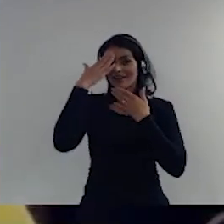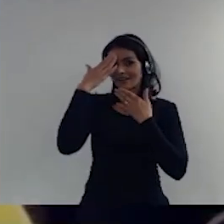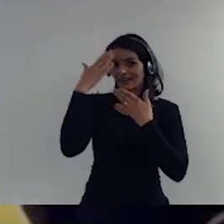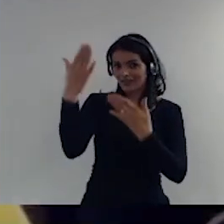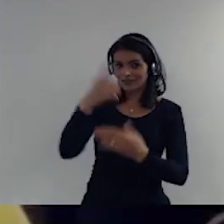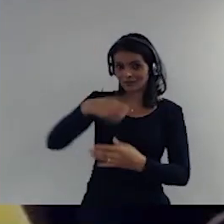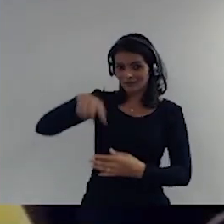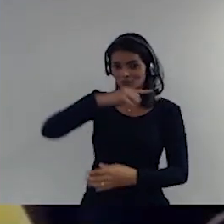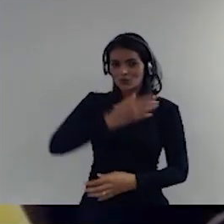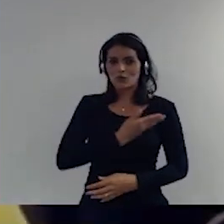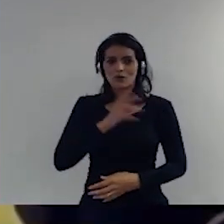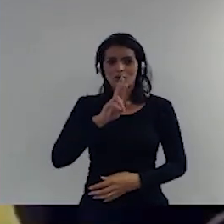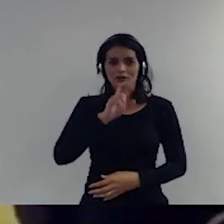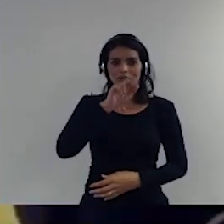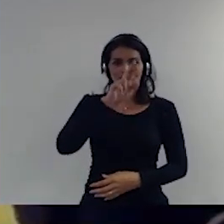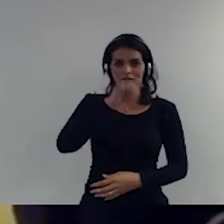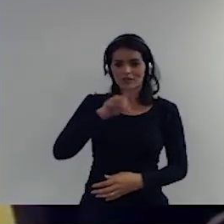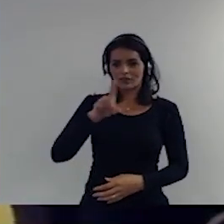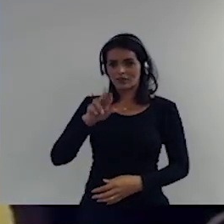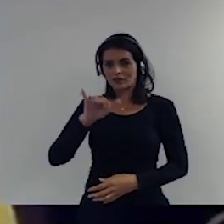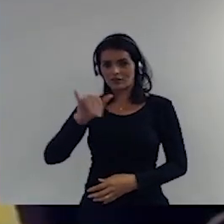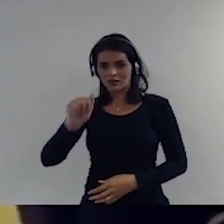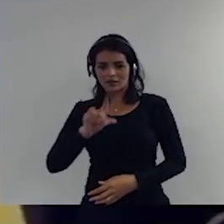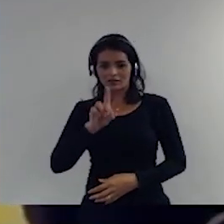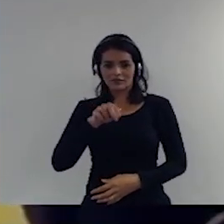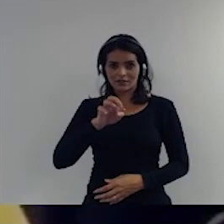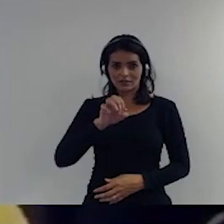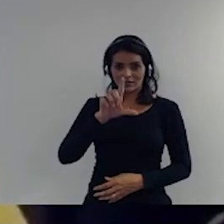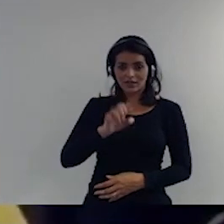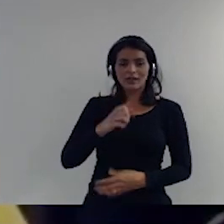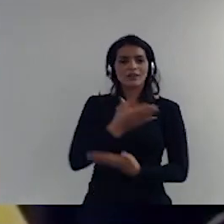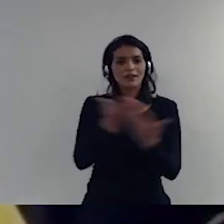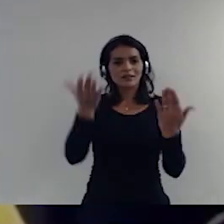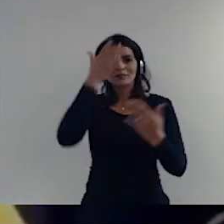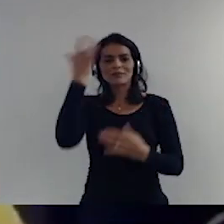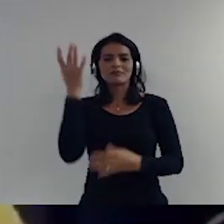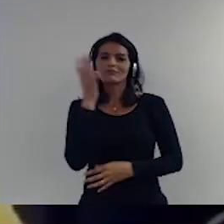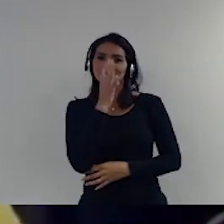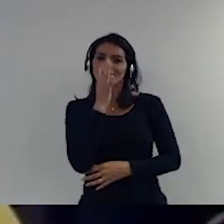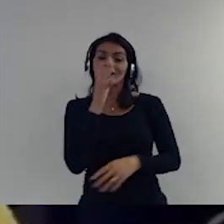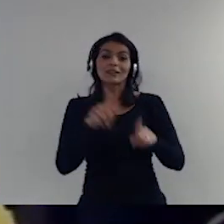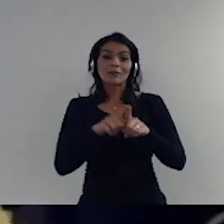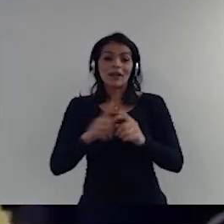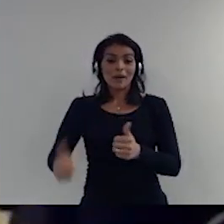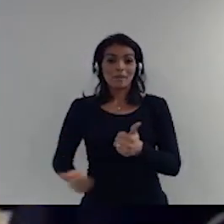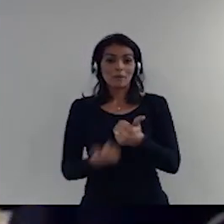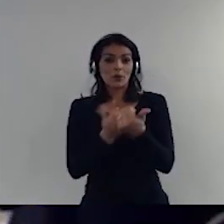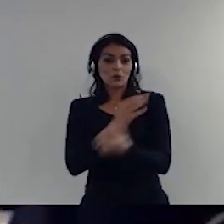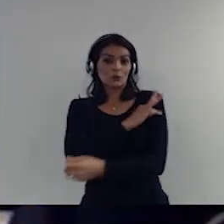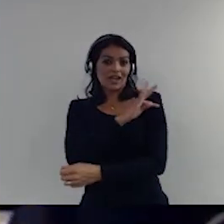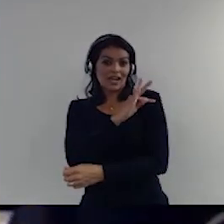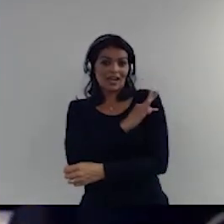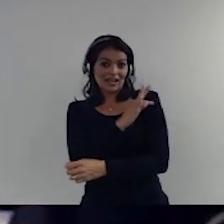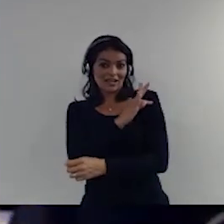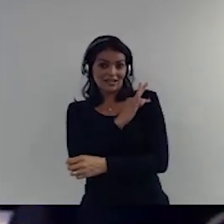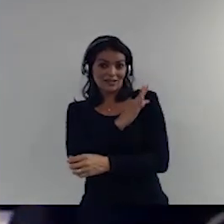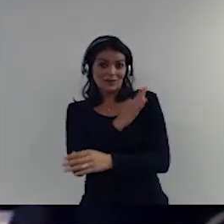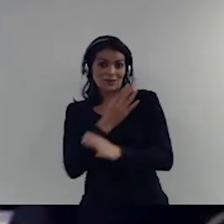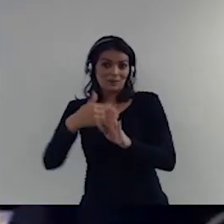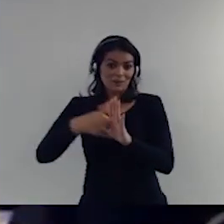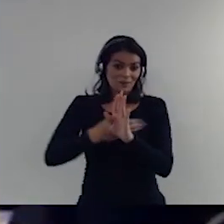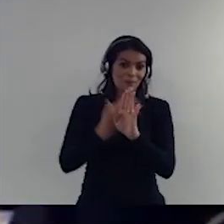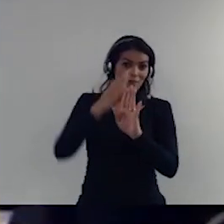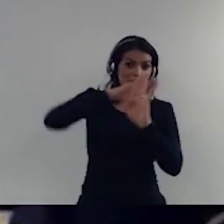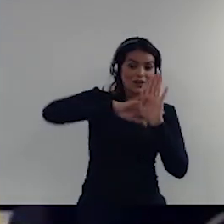agradeço a todos os colegas, doutor Renan, doutora André, doutora Daniele, também a todos que estiveram na colaboração aqui, né, nos bastidores, na